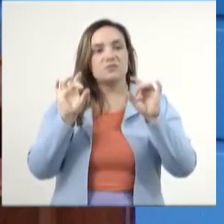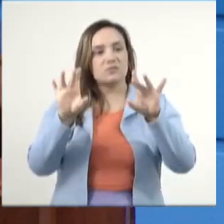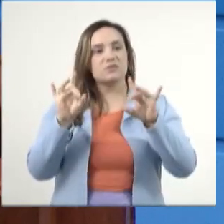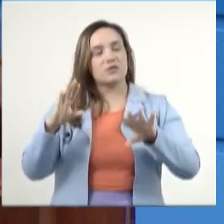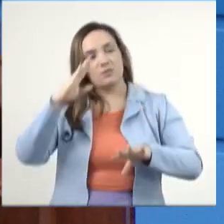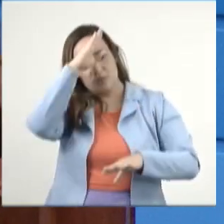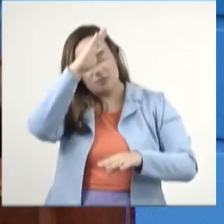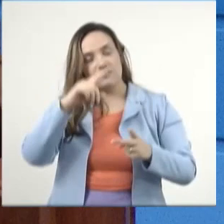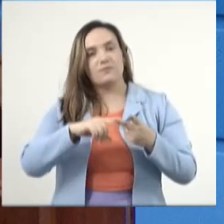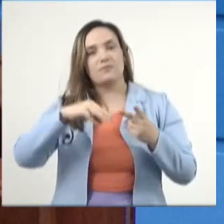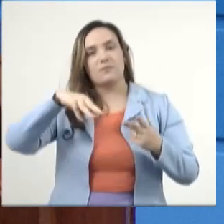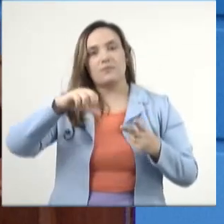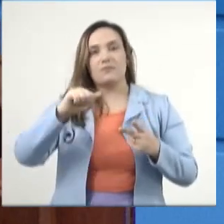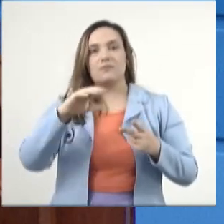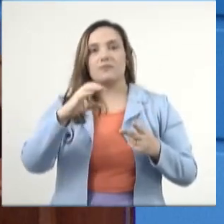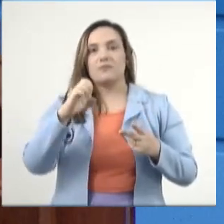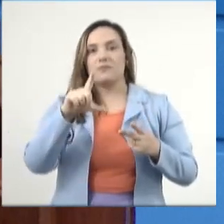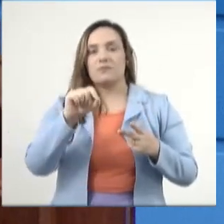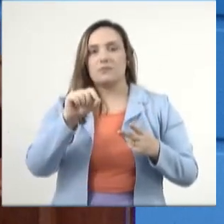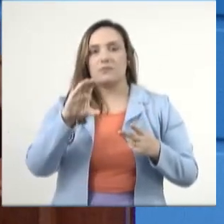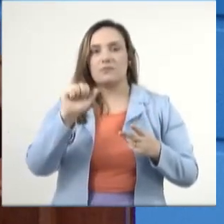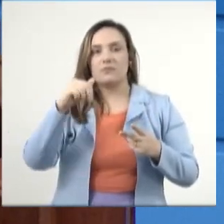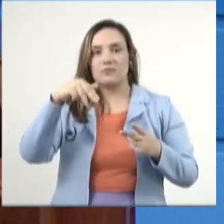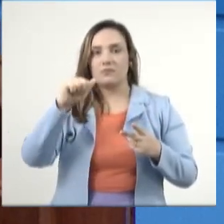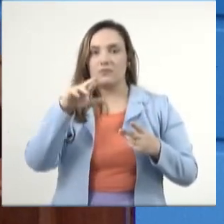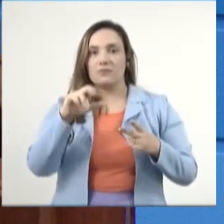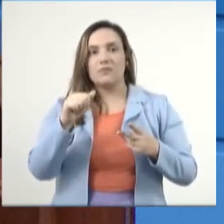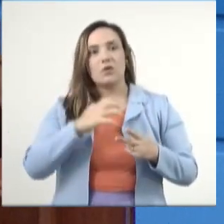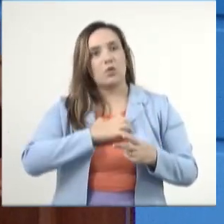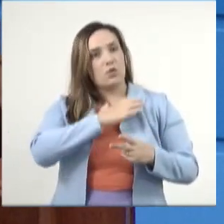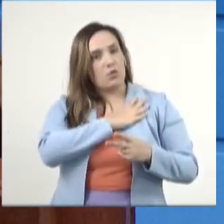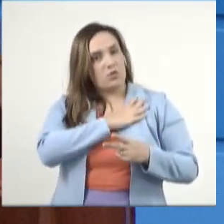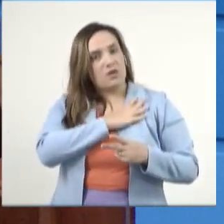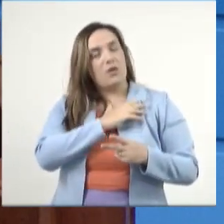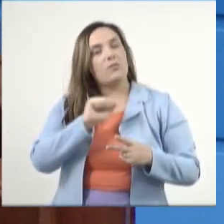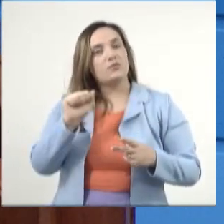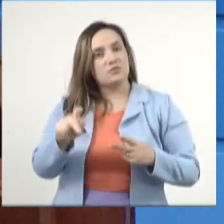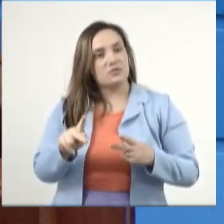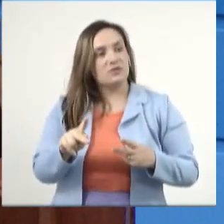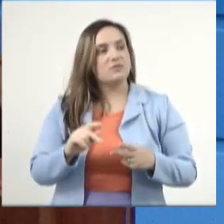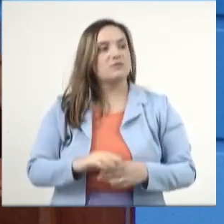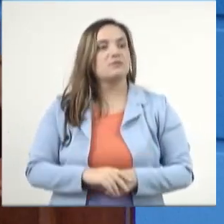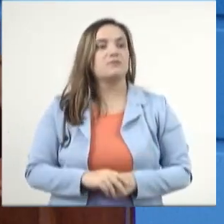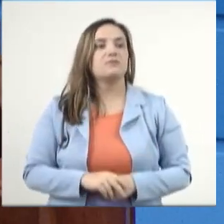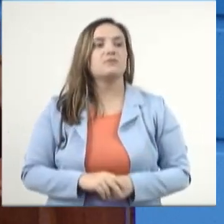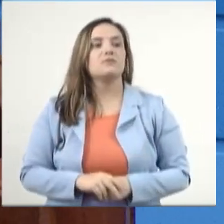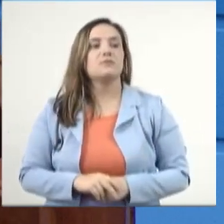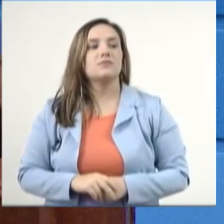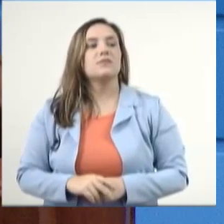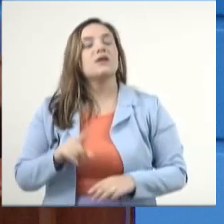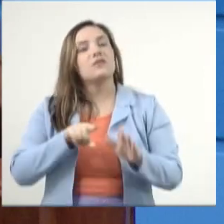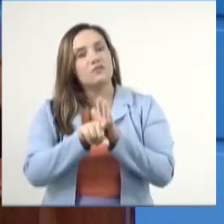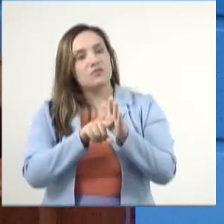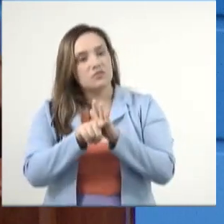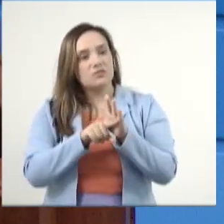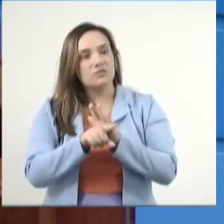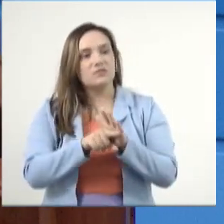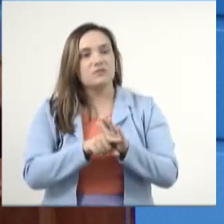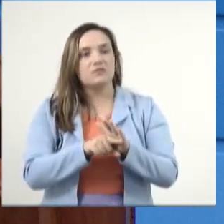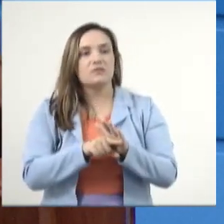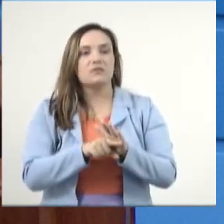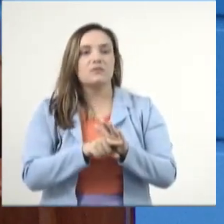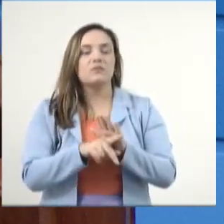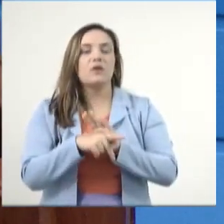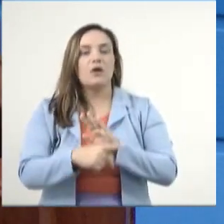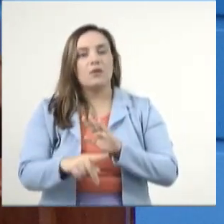Bolsonaro, Marcelo Câmara, coronel da Reserva do Exército, que foi citado em investigações como a dos